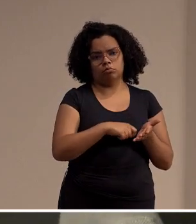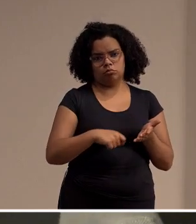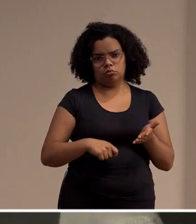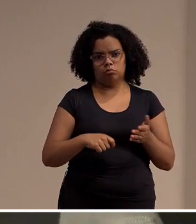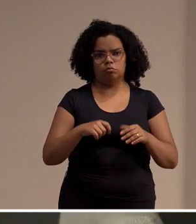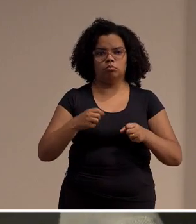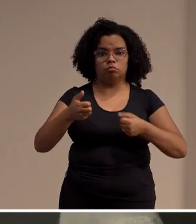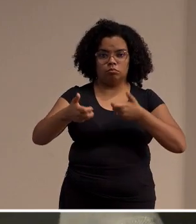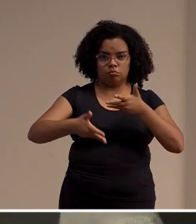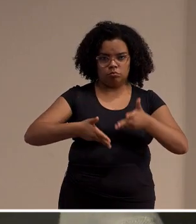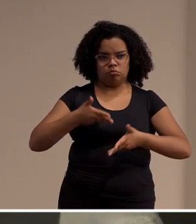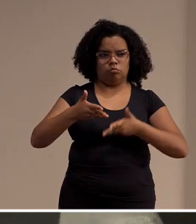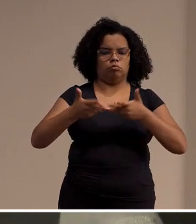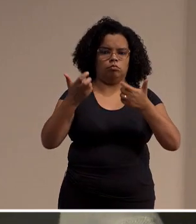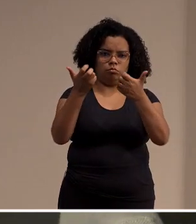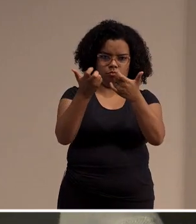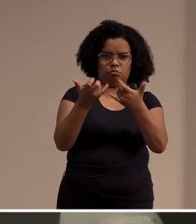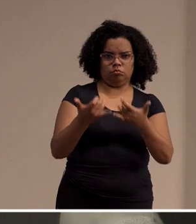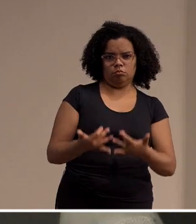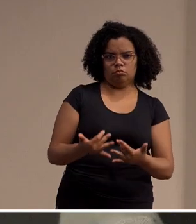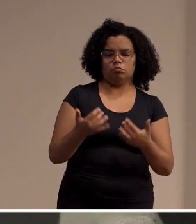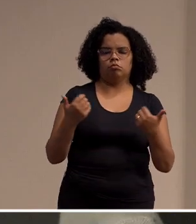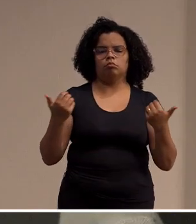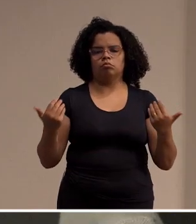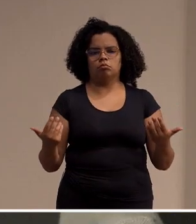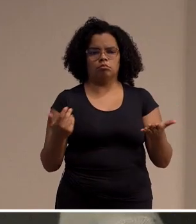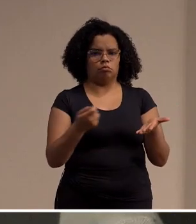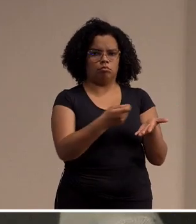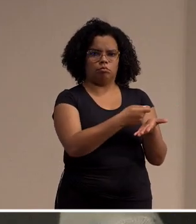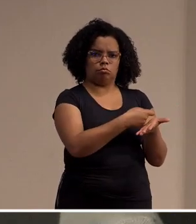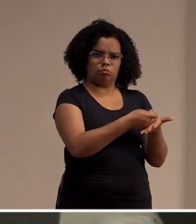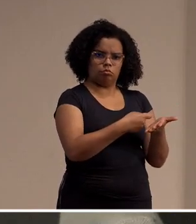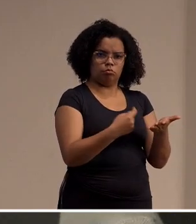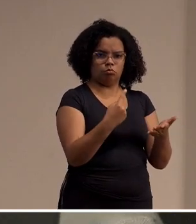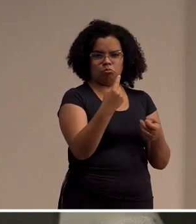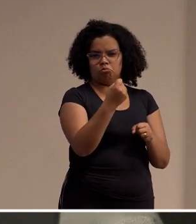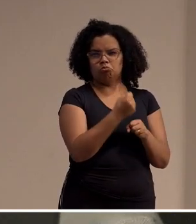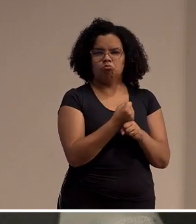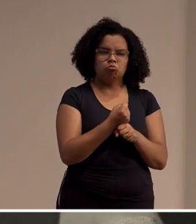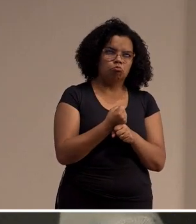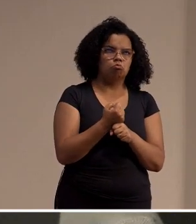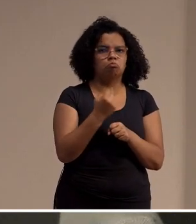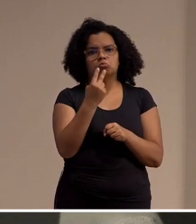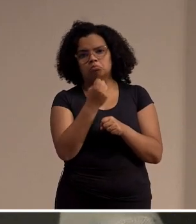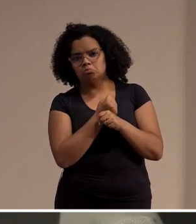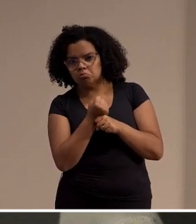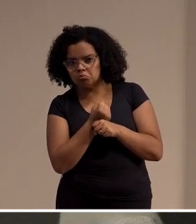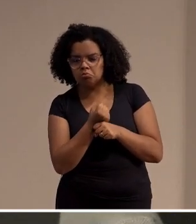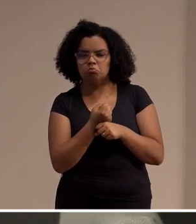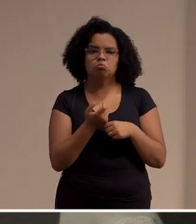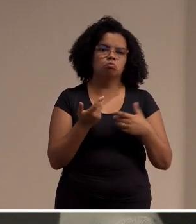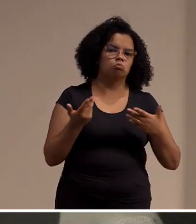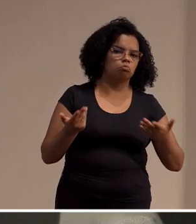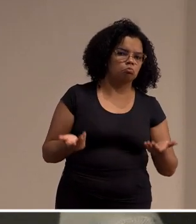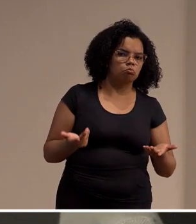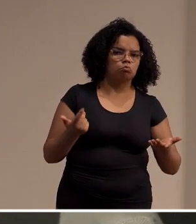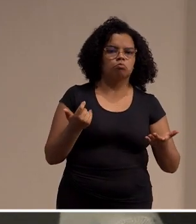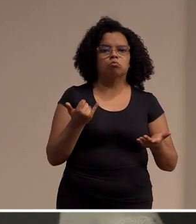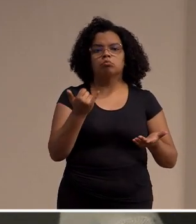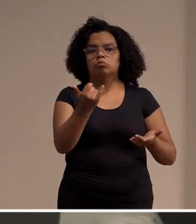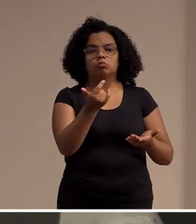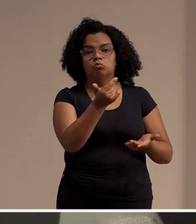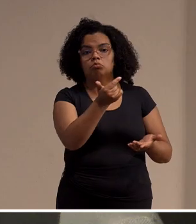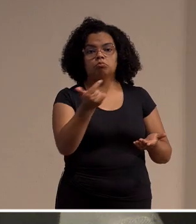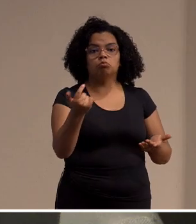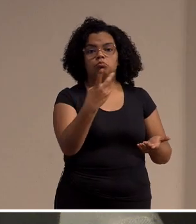disso. E, na medida em que eu escrevi o livro à mão durante 1 ano, 2 anos, e não fosse o ano de